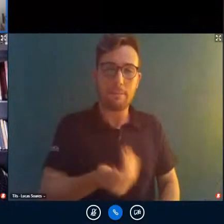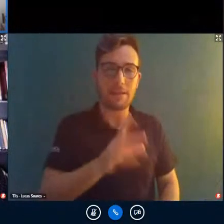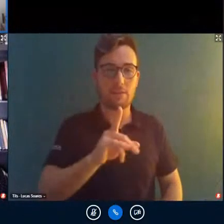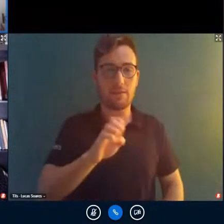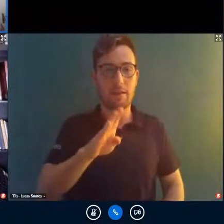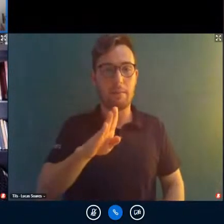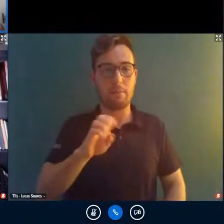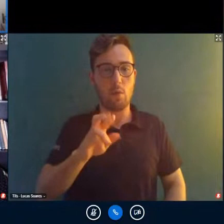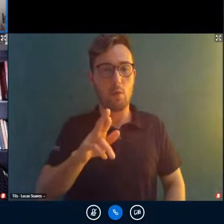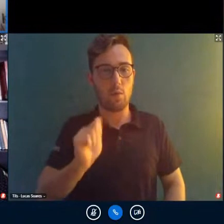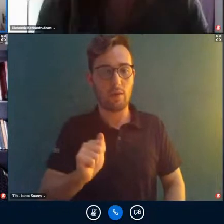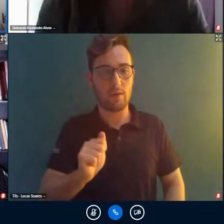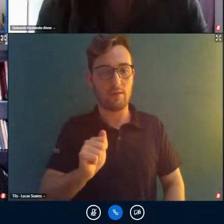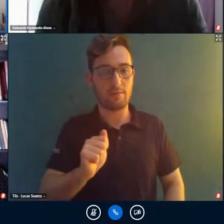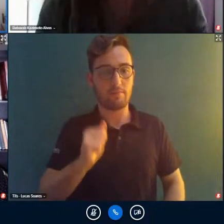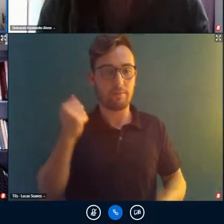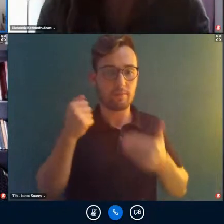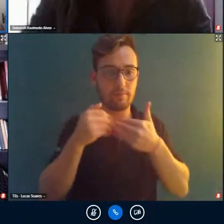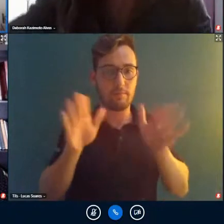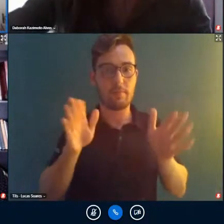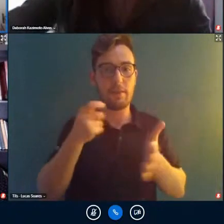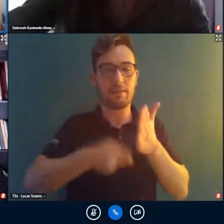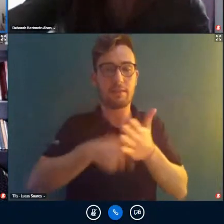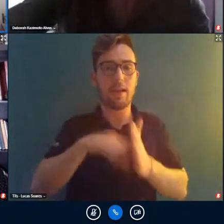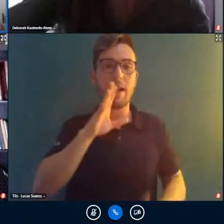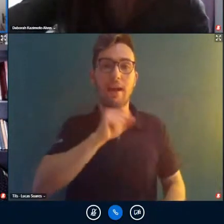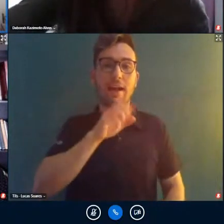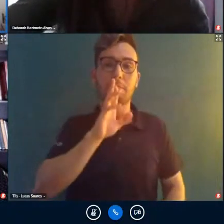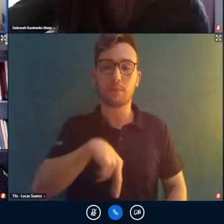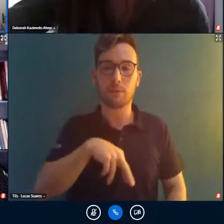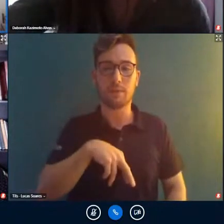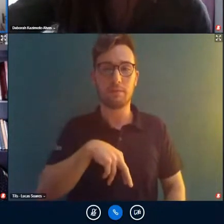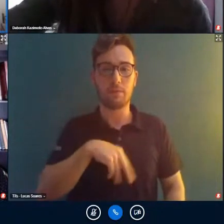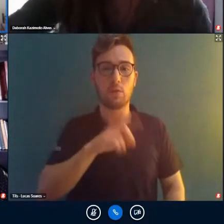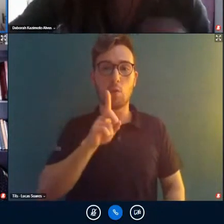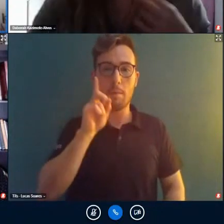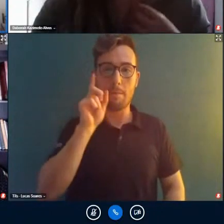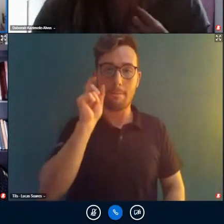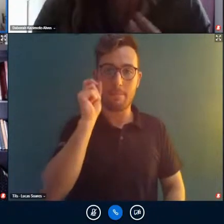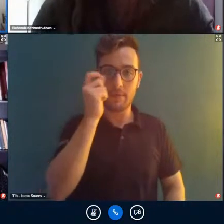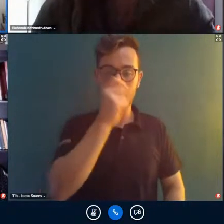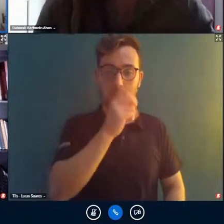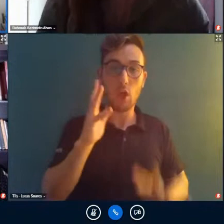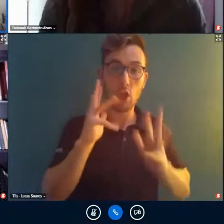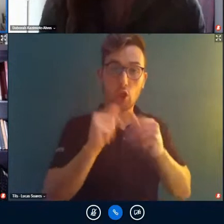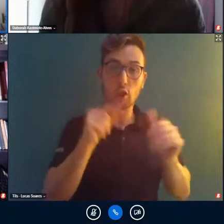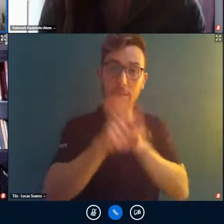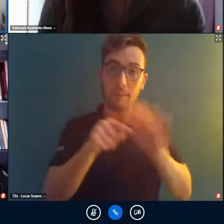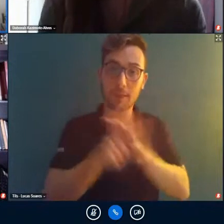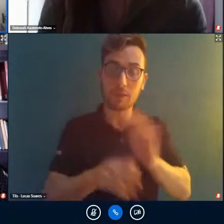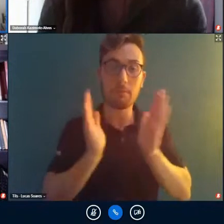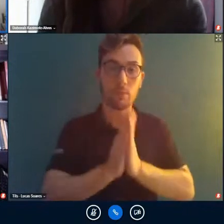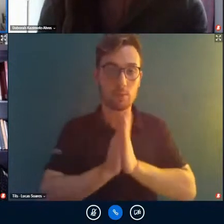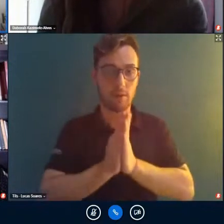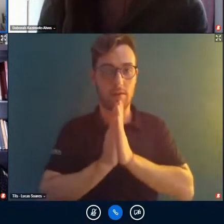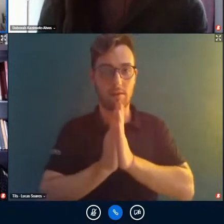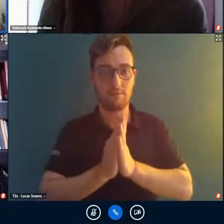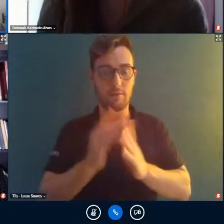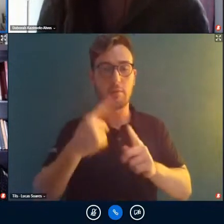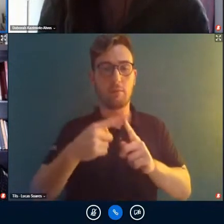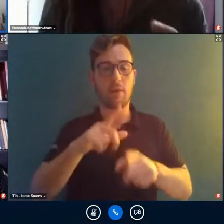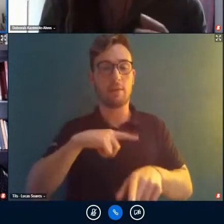abrir, então vamos tentar responder o mais breve possível, em um minuto, todas as questões, assim, para a gente poder cumprir o